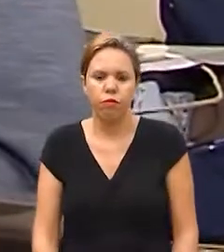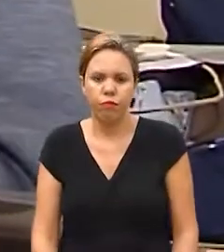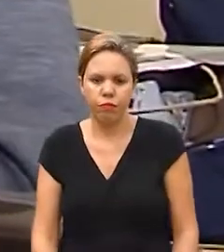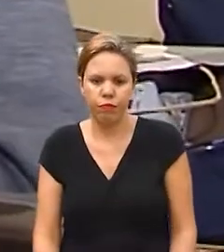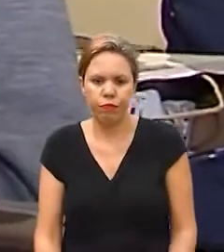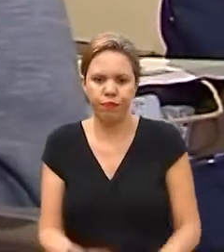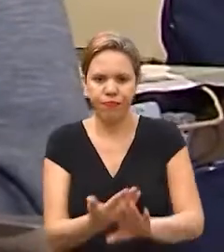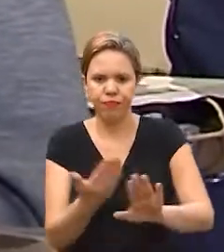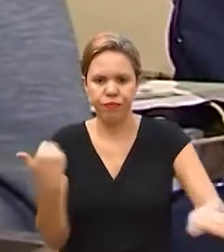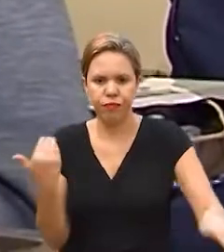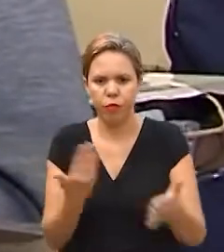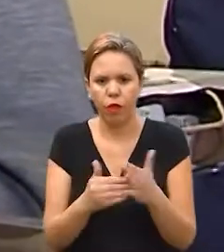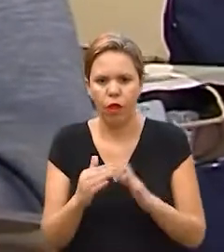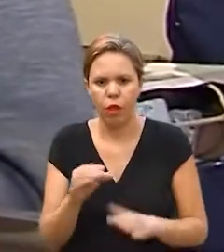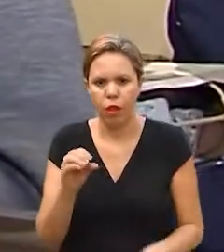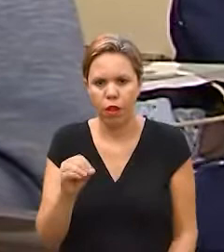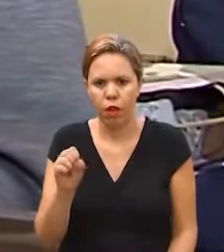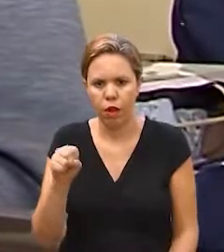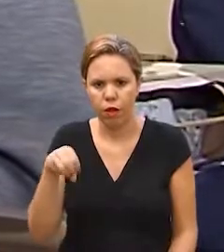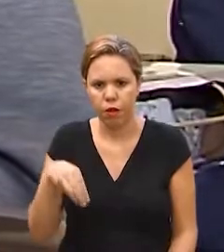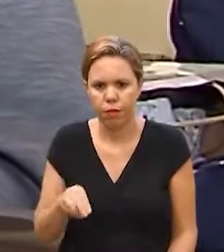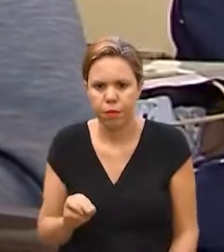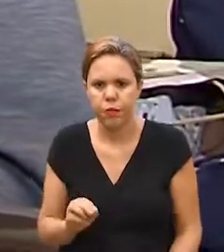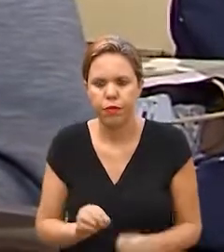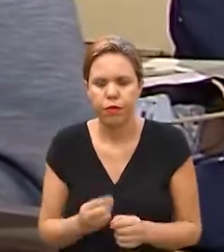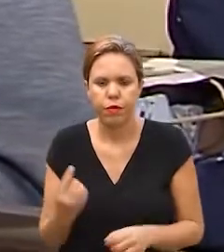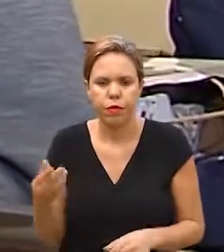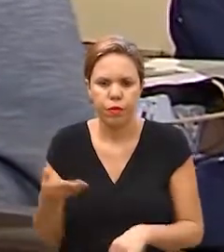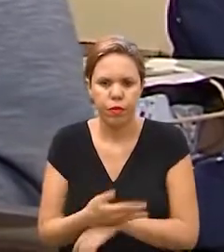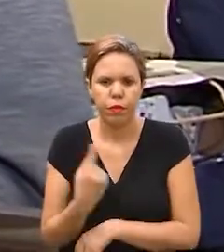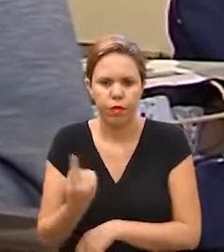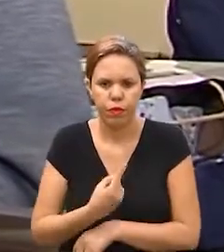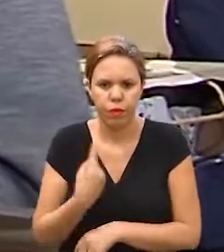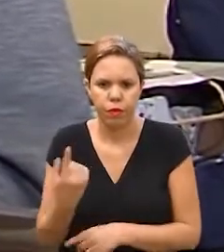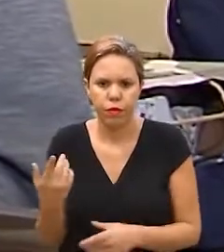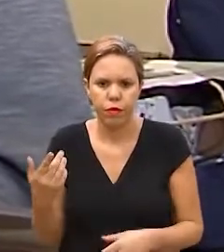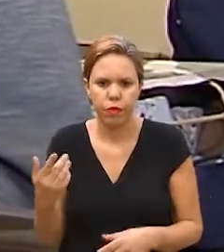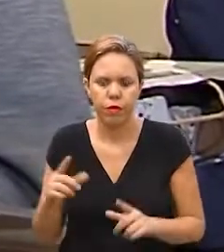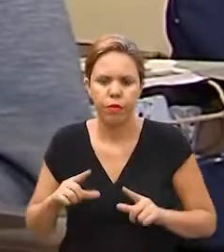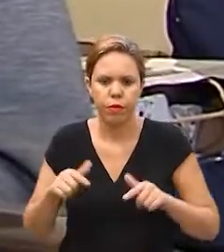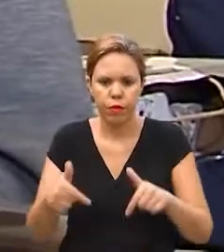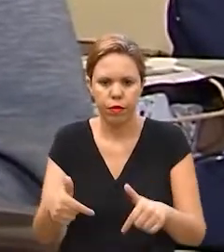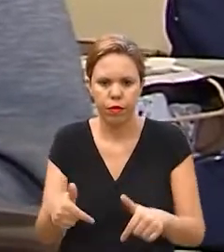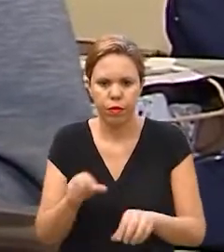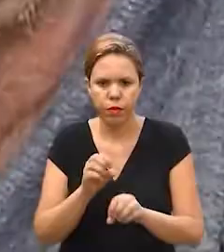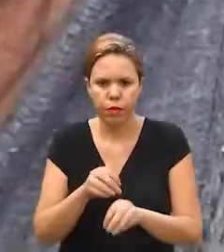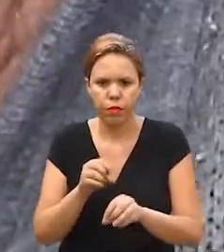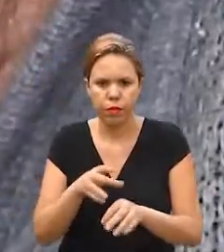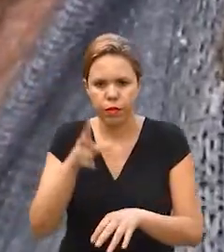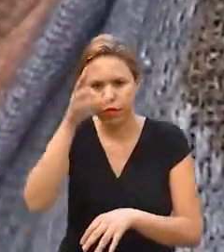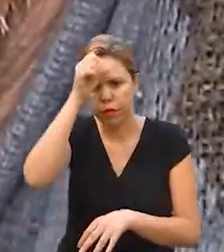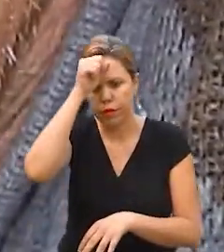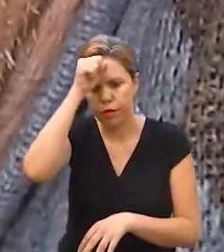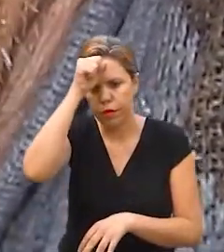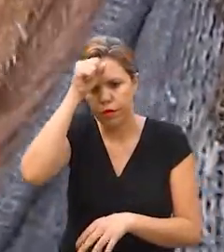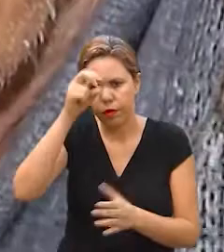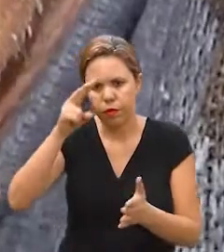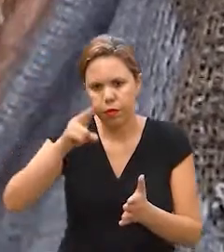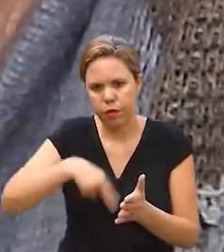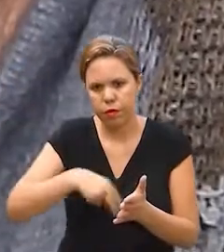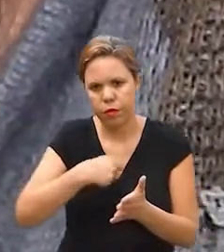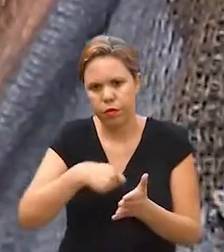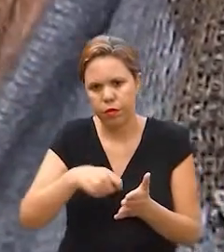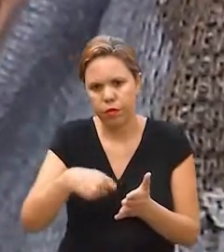Longe da escola, seu Osmino entrou sozinho, com um pequeno passo, no mundo da educação. Aprendeu a ler